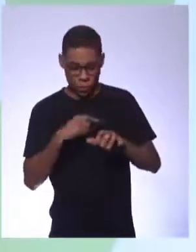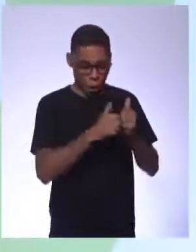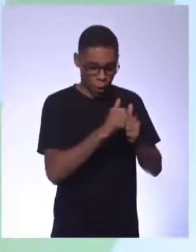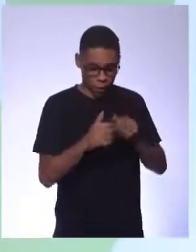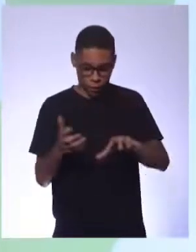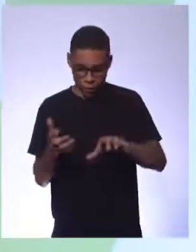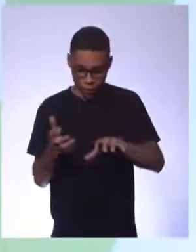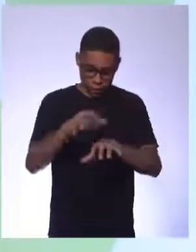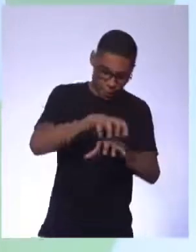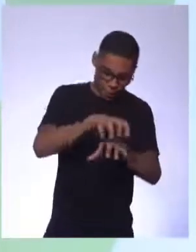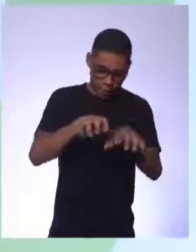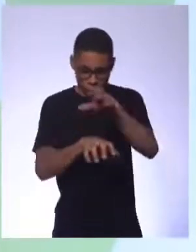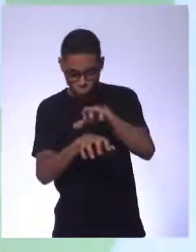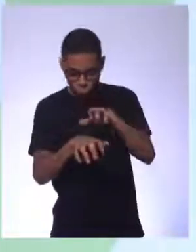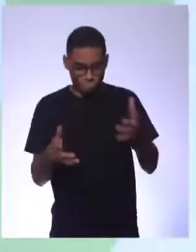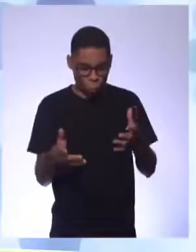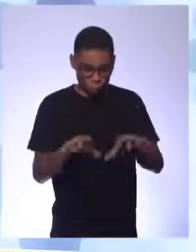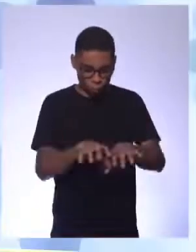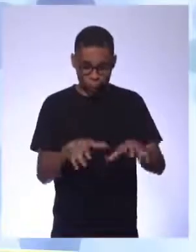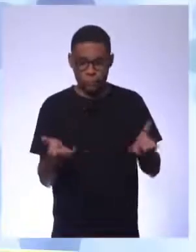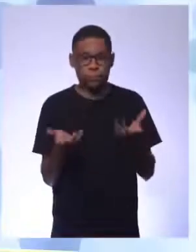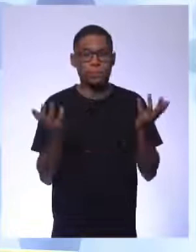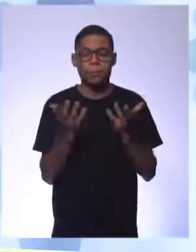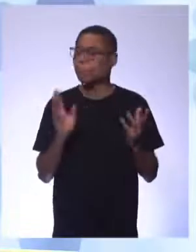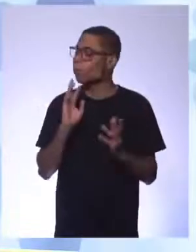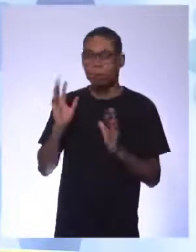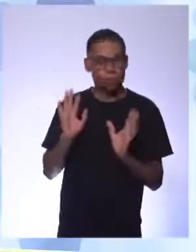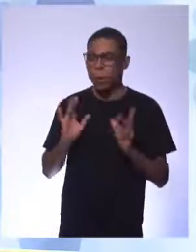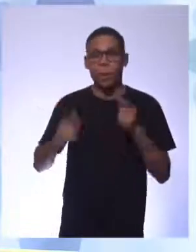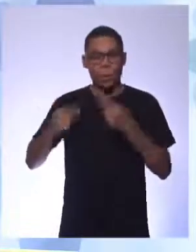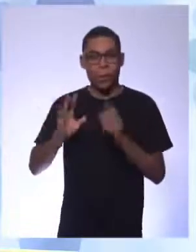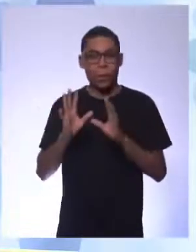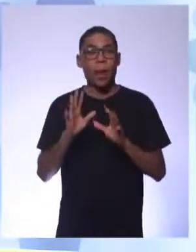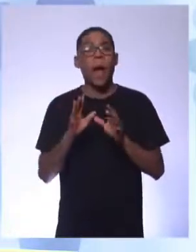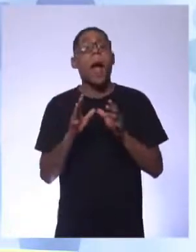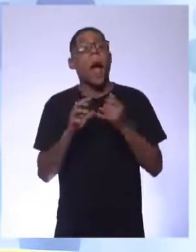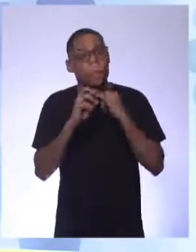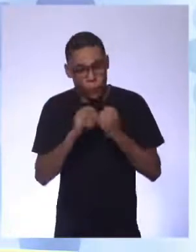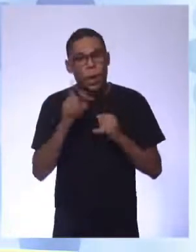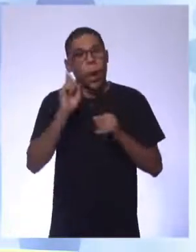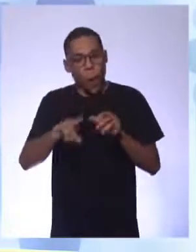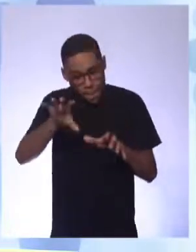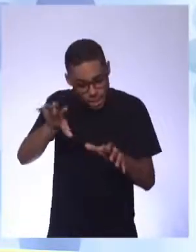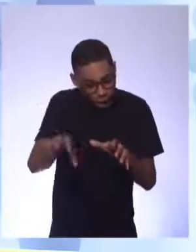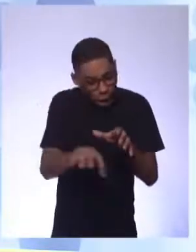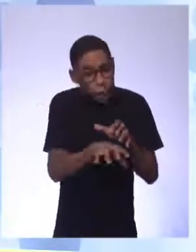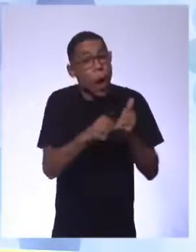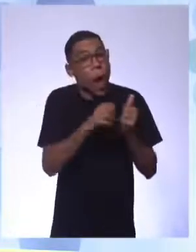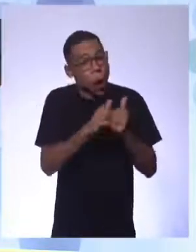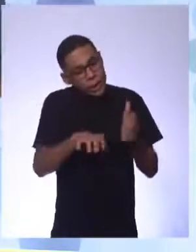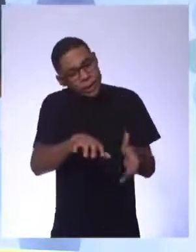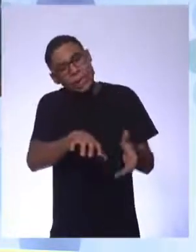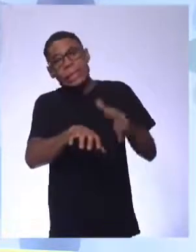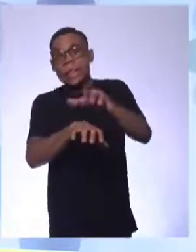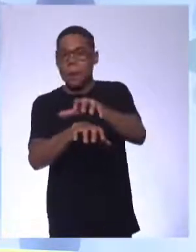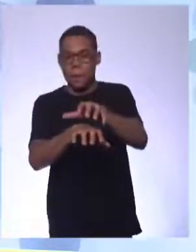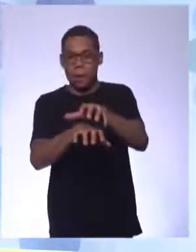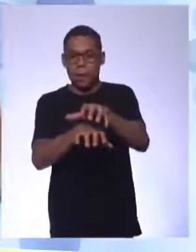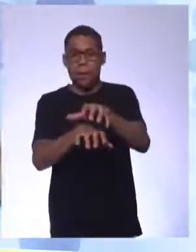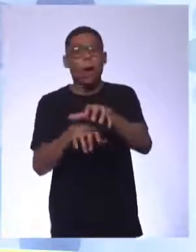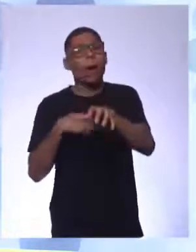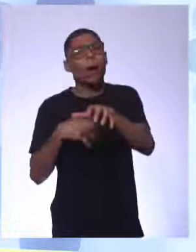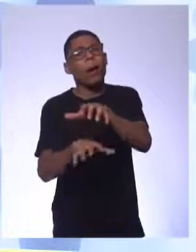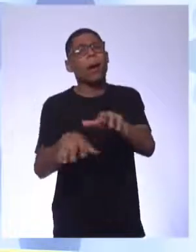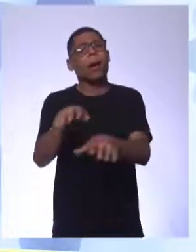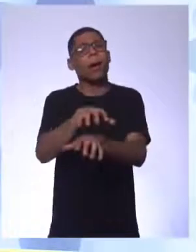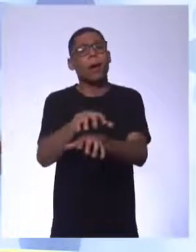que fixam não na sua tem que pensar, não tem polêmica aí, não tem polêmica aí. O feijão é por baixo do arroz para não fazer aquela bagunça. Eu ponho por cima. Como